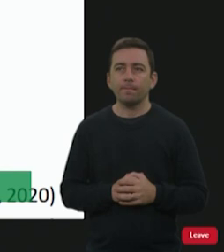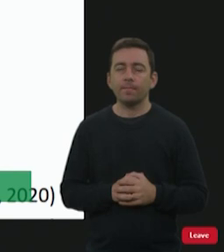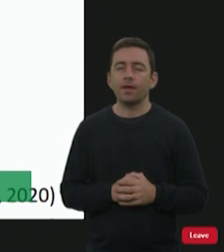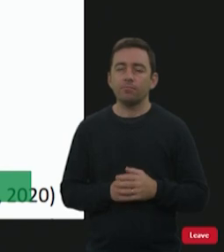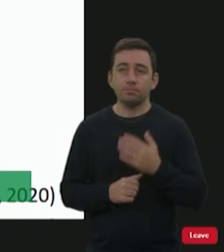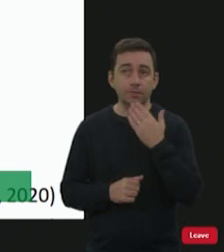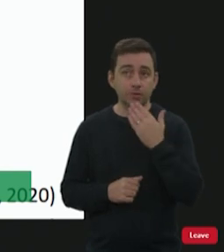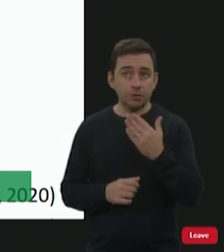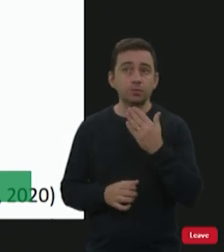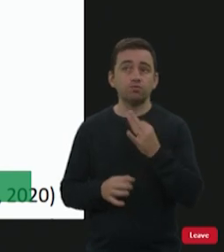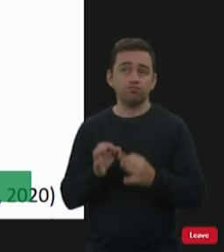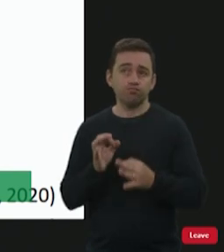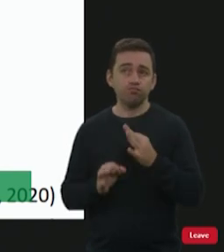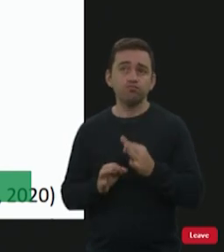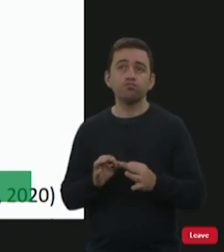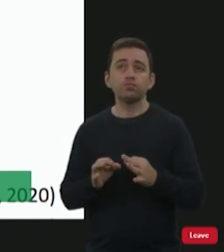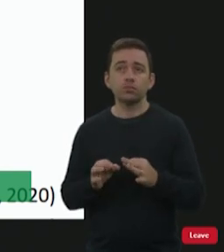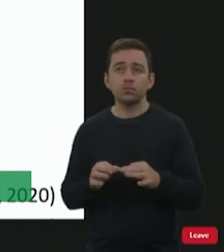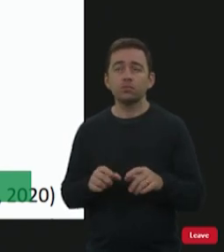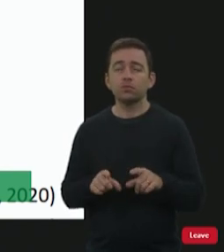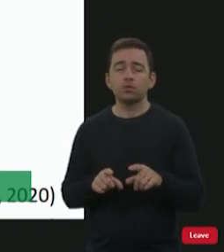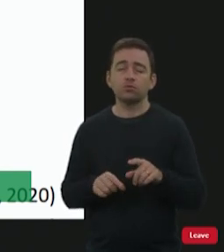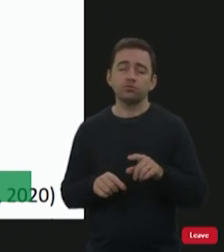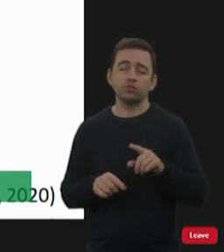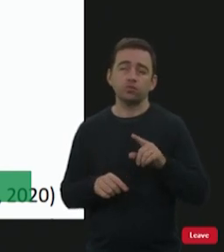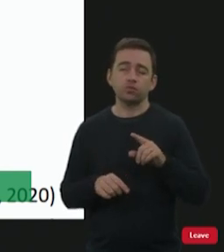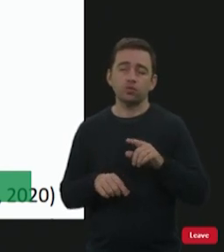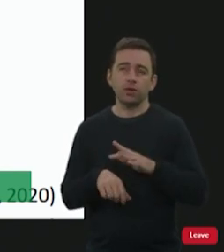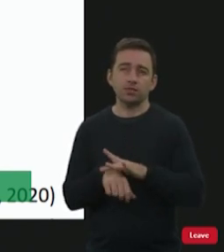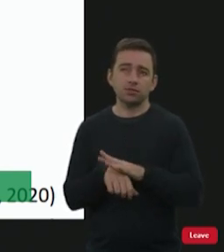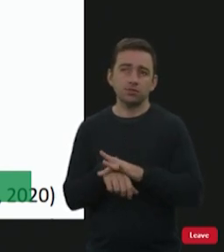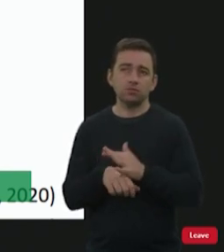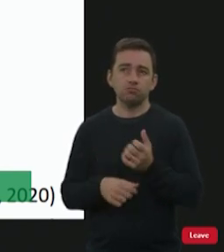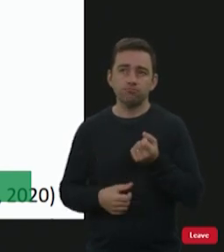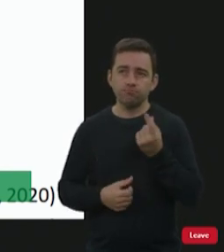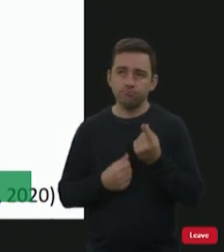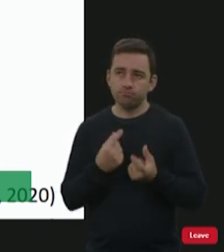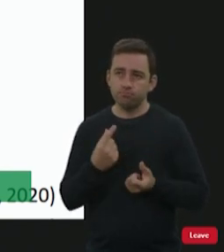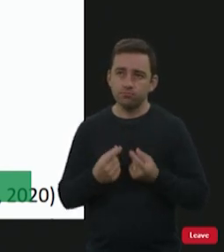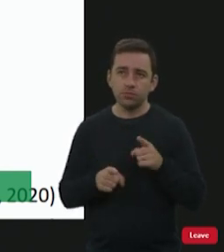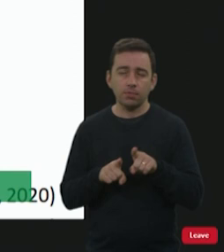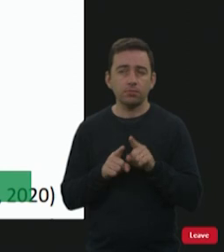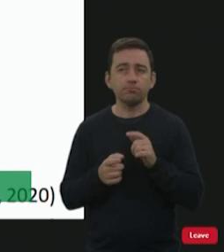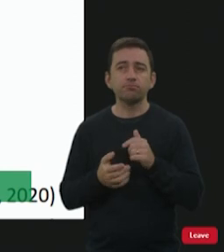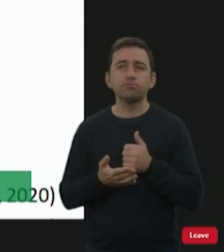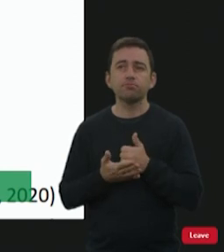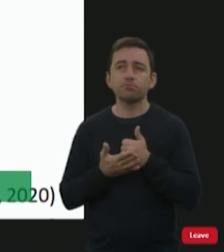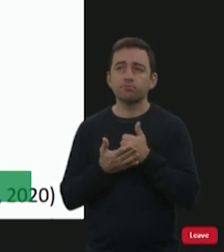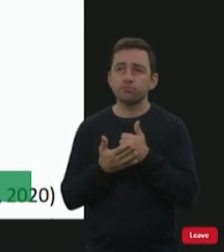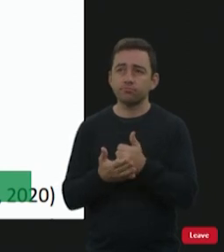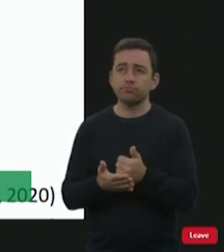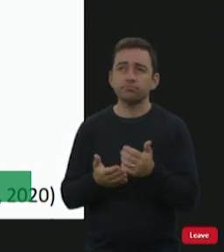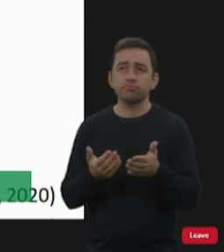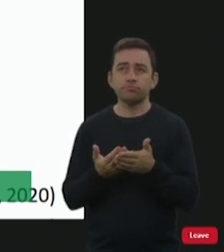judicial e pacientes com doenças raras tem colaborado de